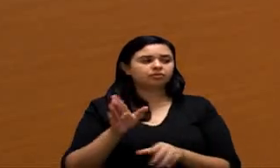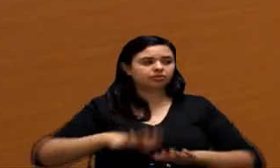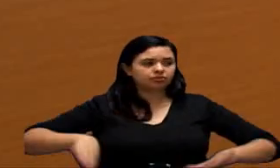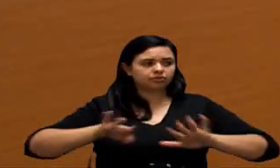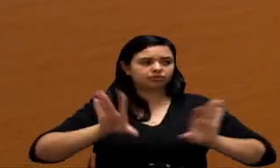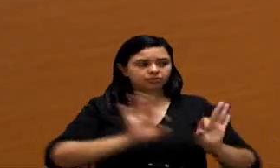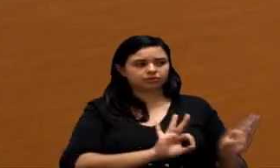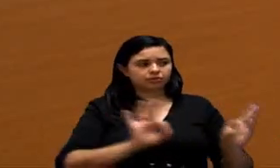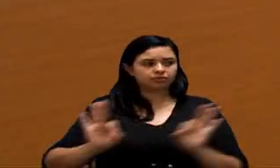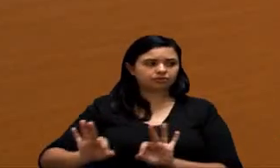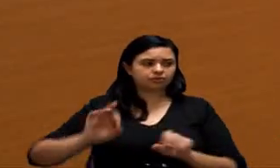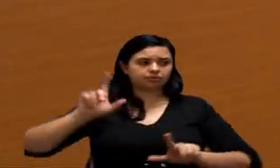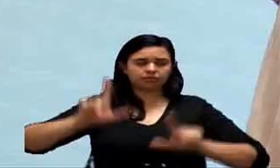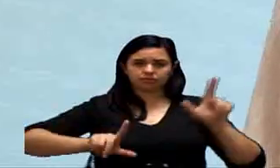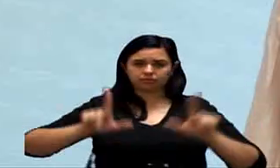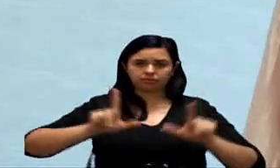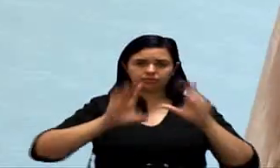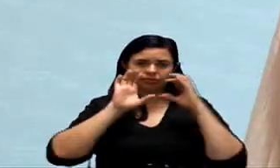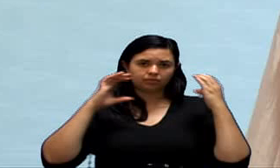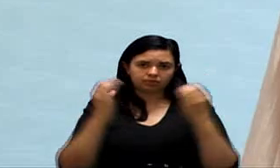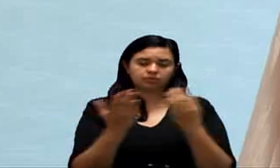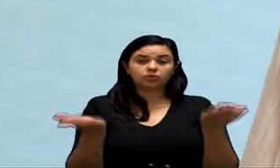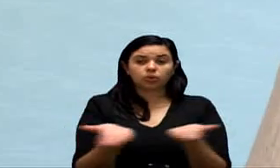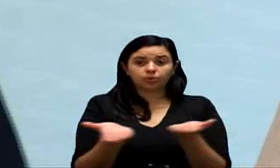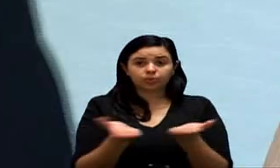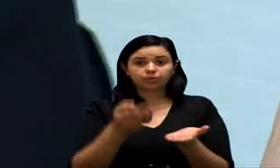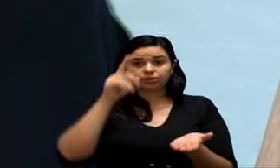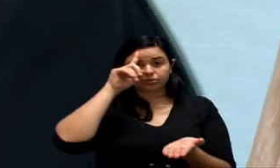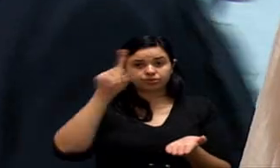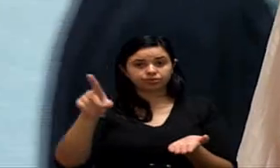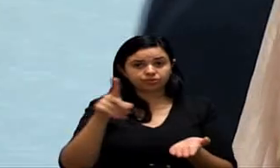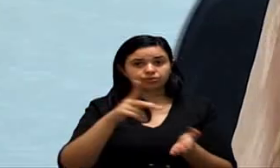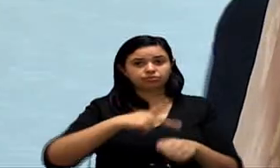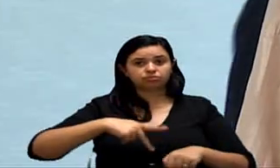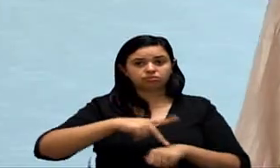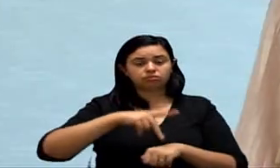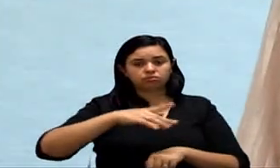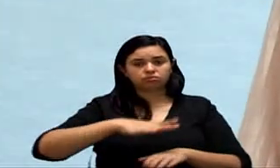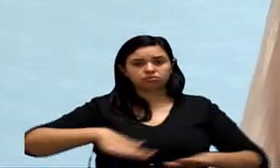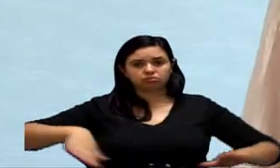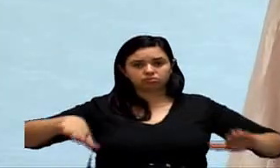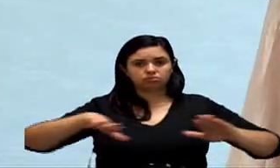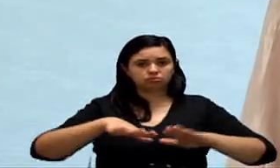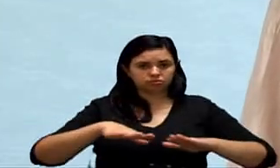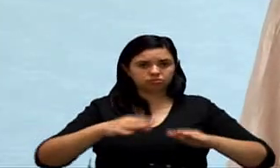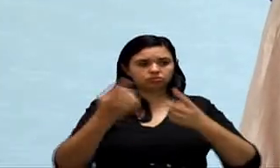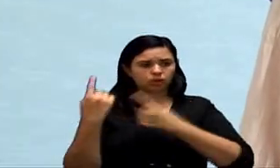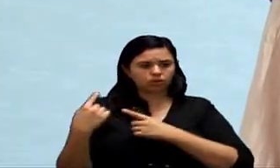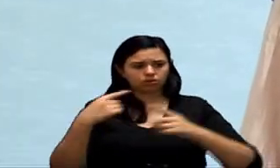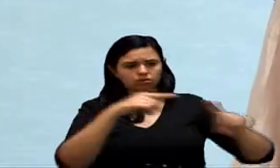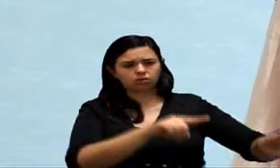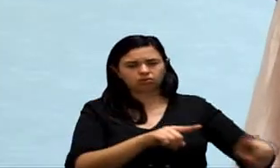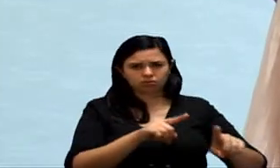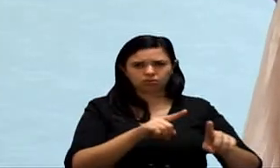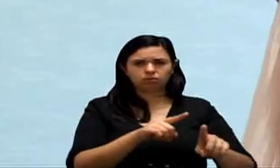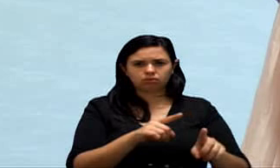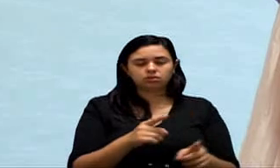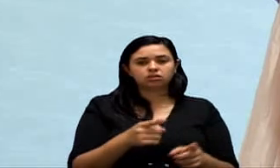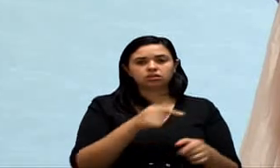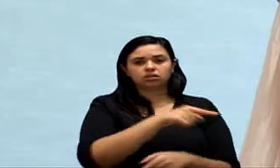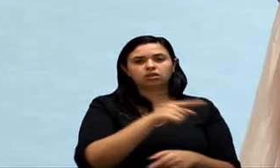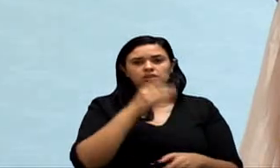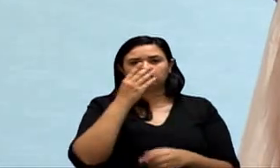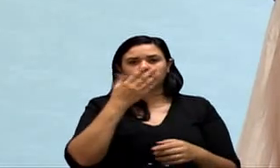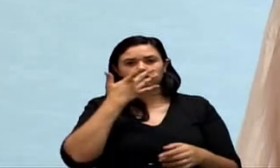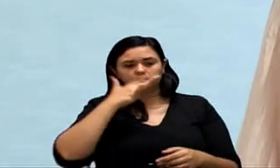Câmara. Hoje é o Dia Nacional de Combate, como disse o presidente já aqui, combate ao abuso e exploração sexual de crianças